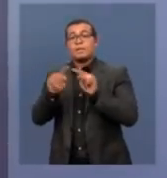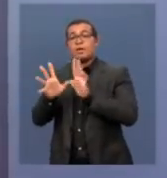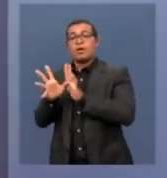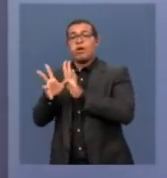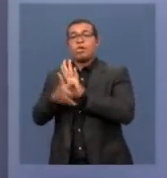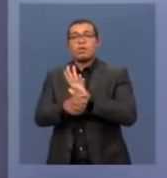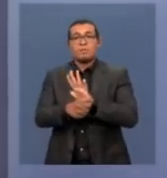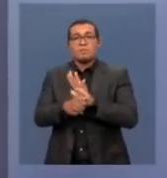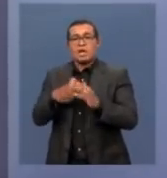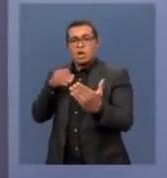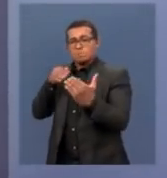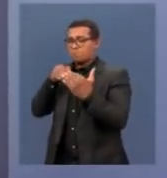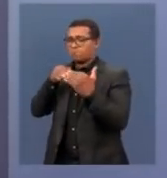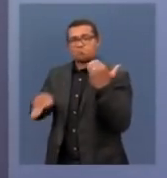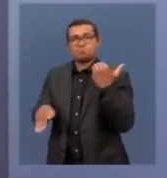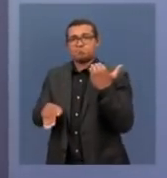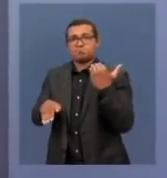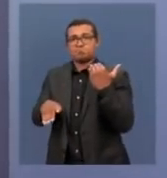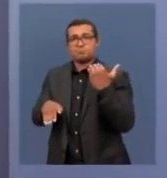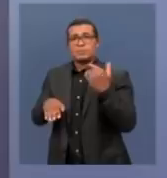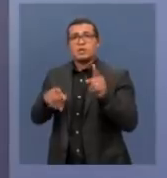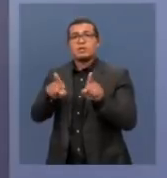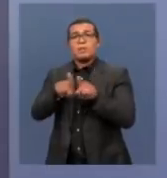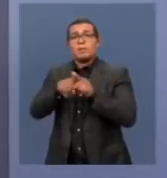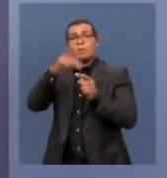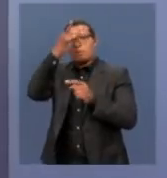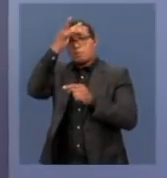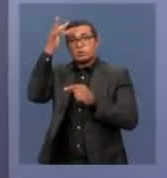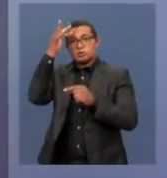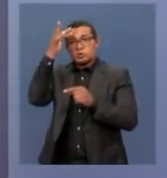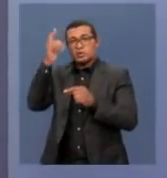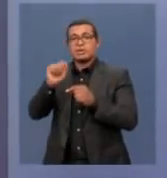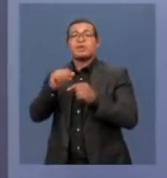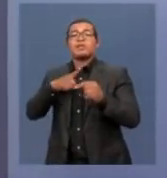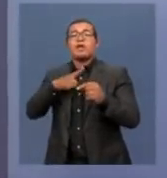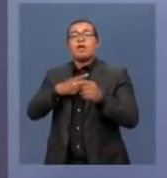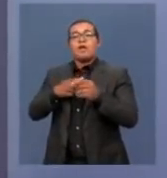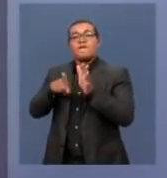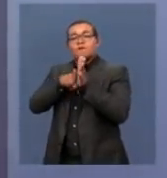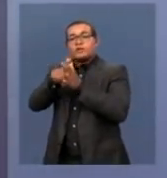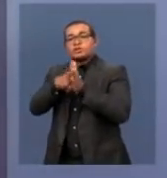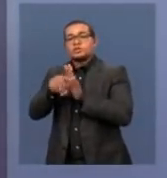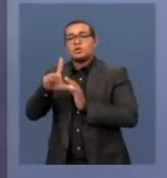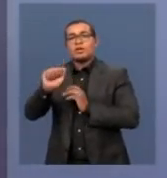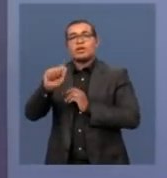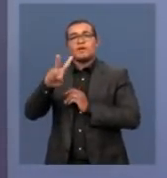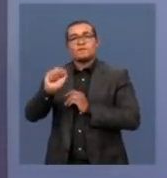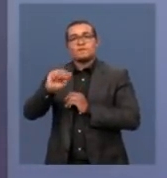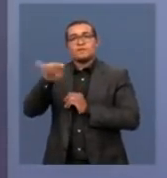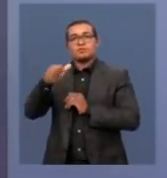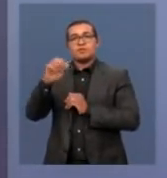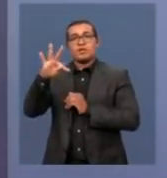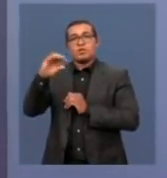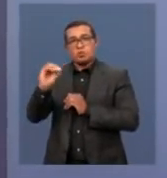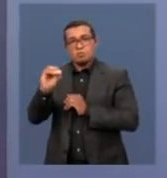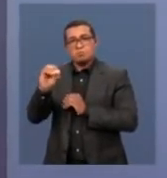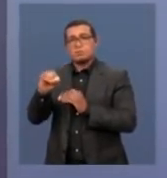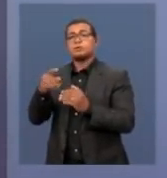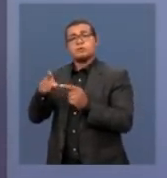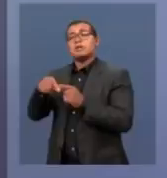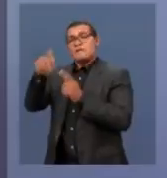certo ele não comunga com alá que as pessoas acabem com a lava jato nós não assinamos em hipótese nenhuma